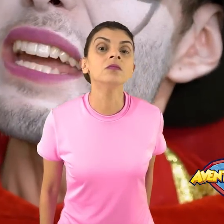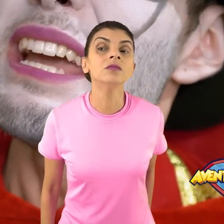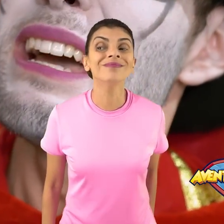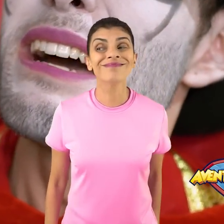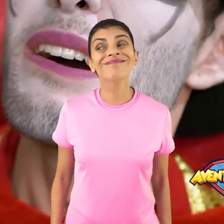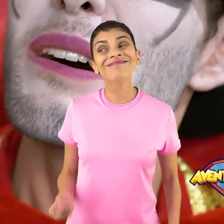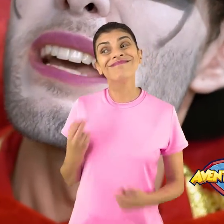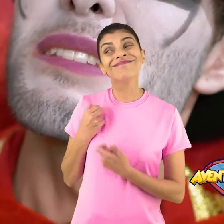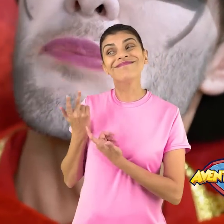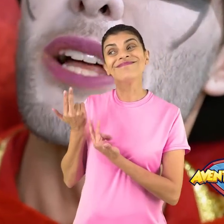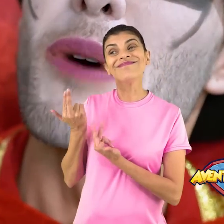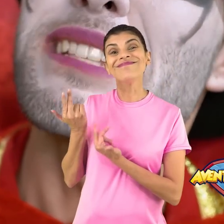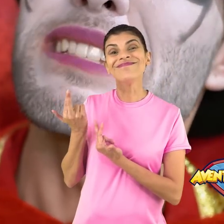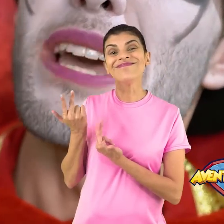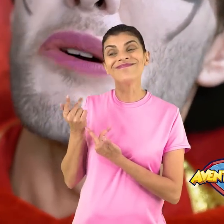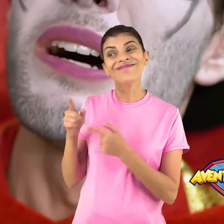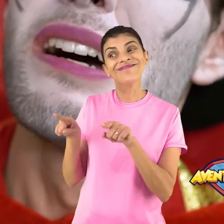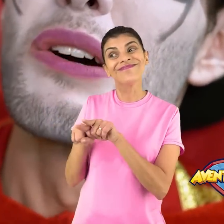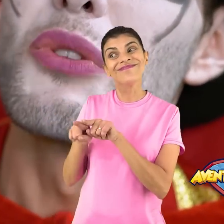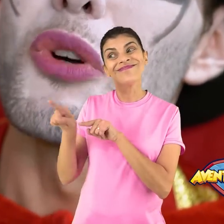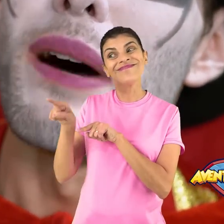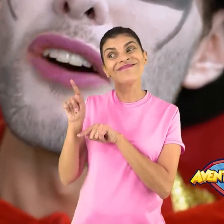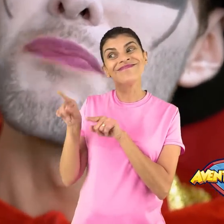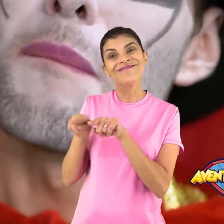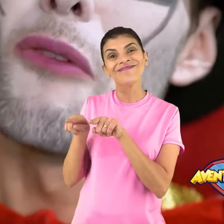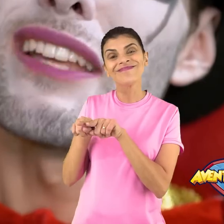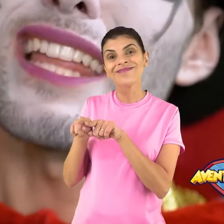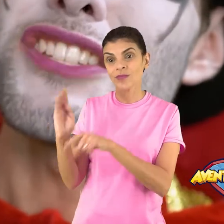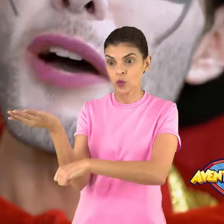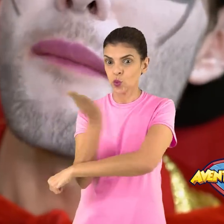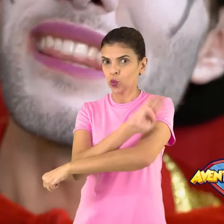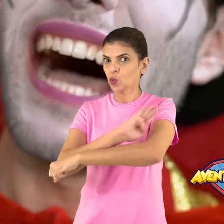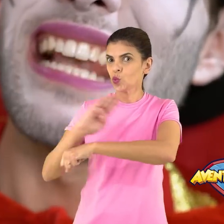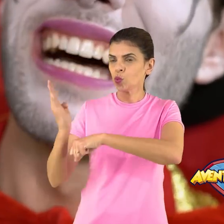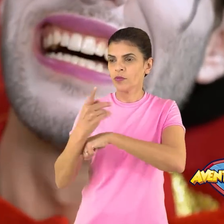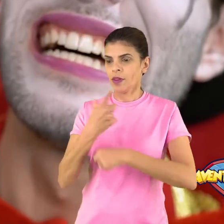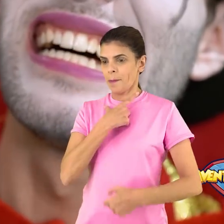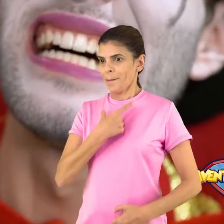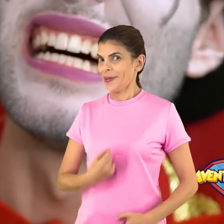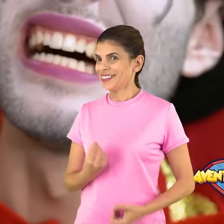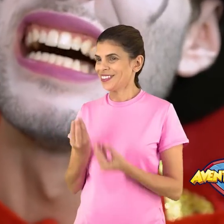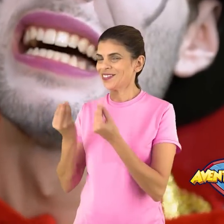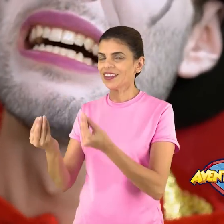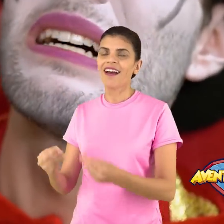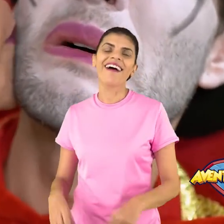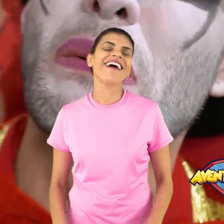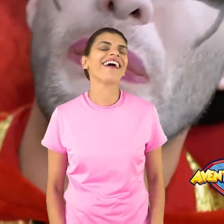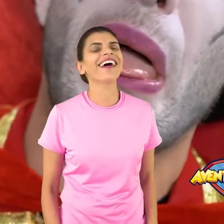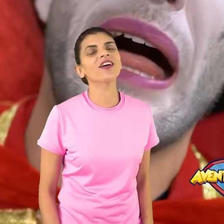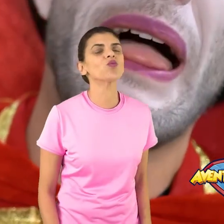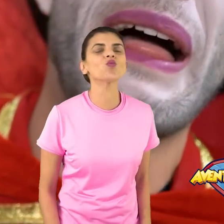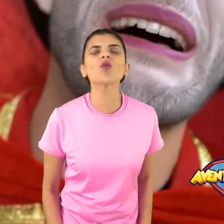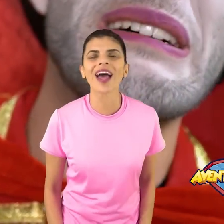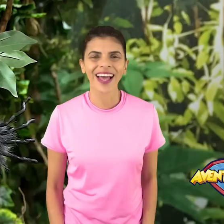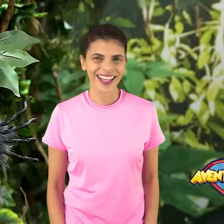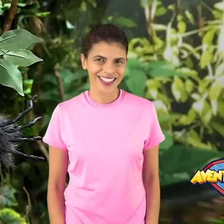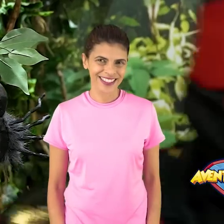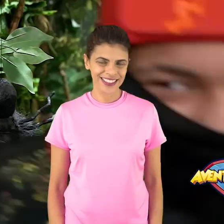Tá bem. Esse plano é seu. O tubarão papão vai até te dar uma medalha.